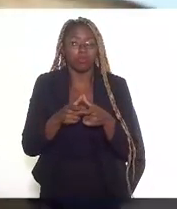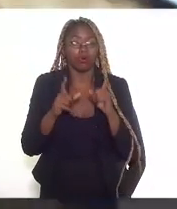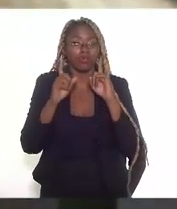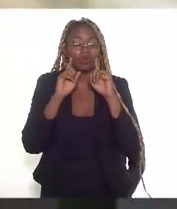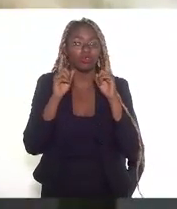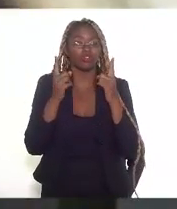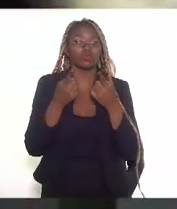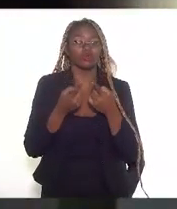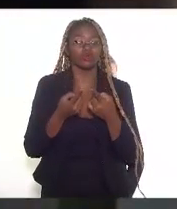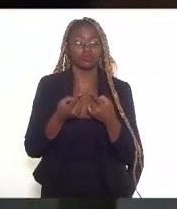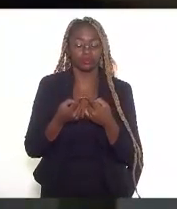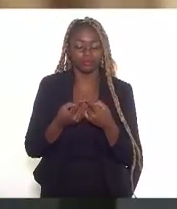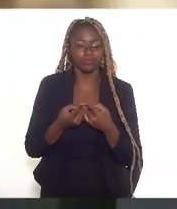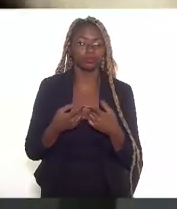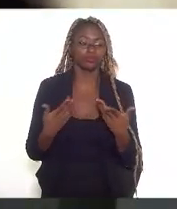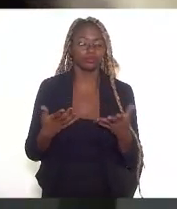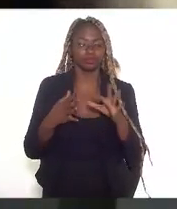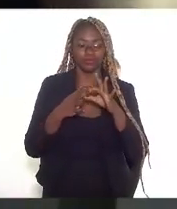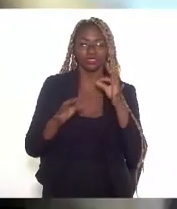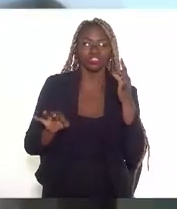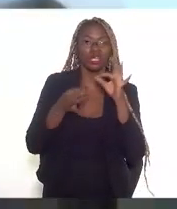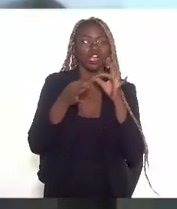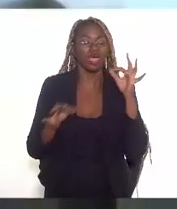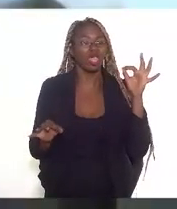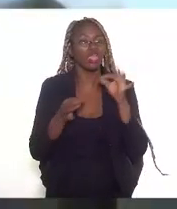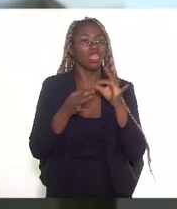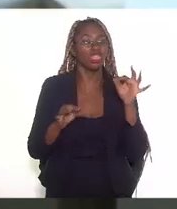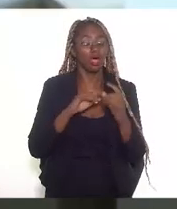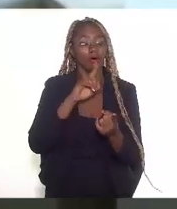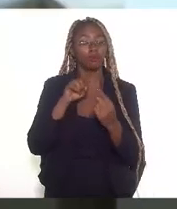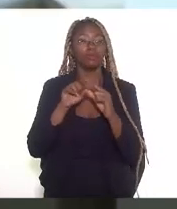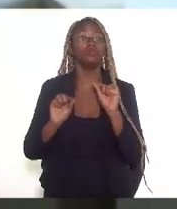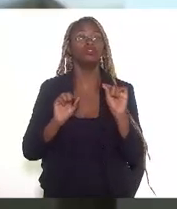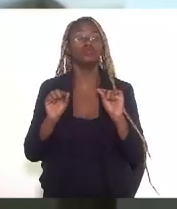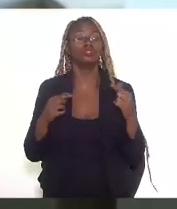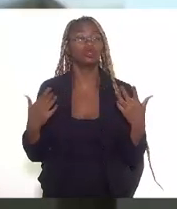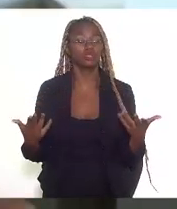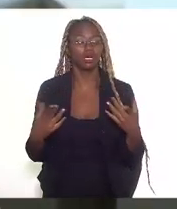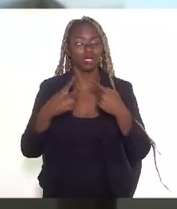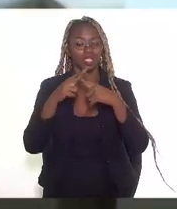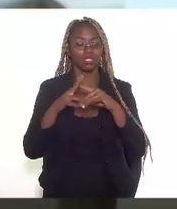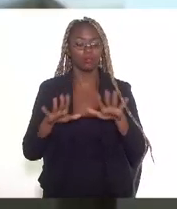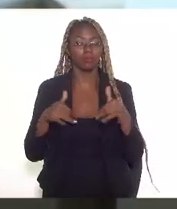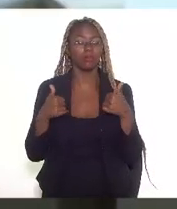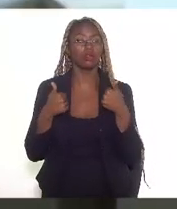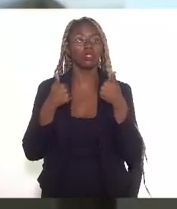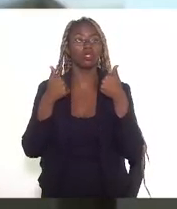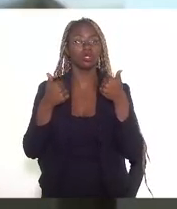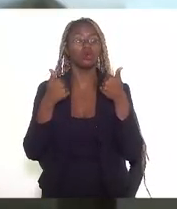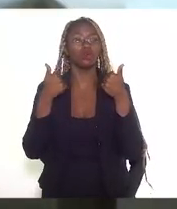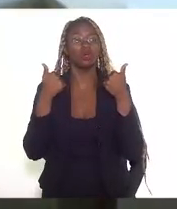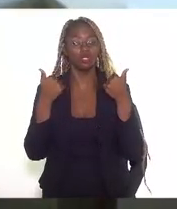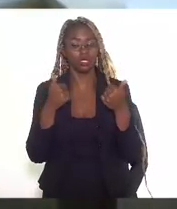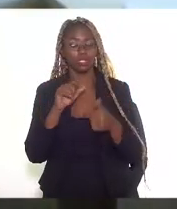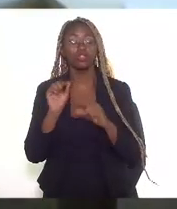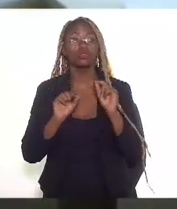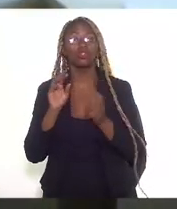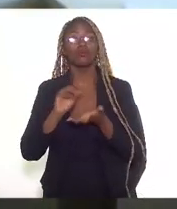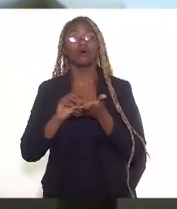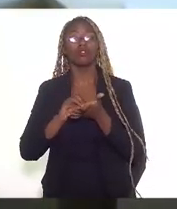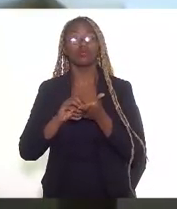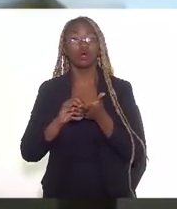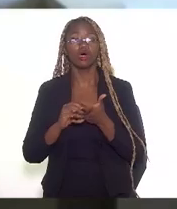na audiência pública, uma coisa longa, todo mundo fala. O objetivo é o quê? Se as emendas melhoram, e o que não melhora, que a gente